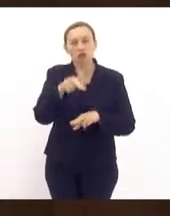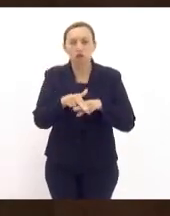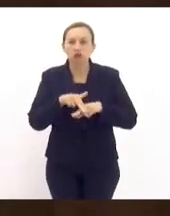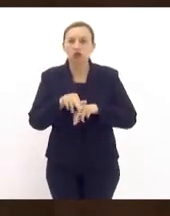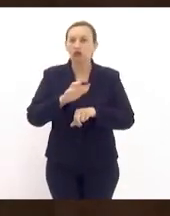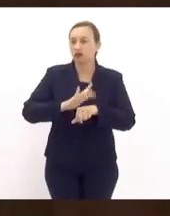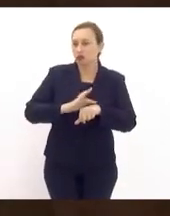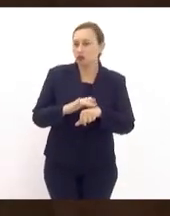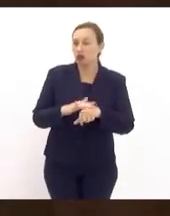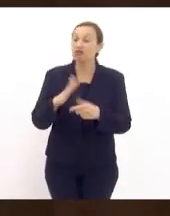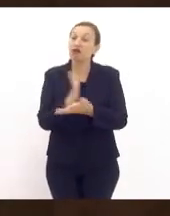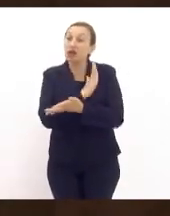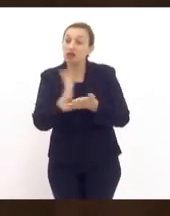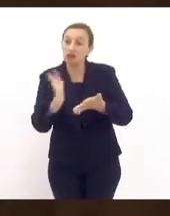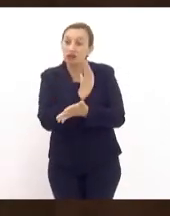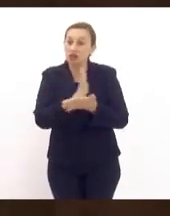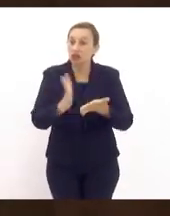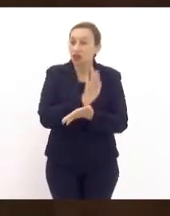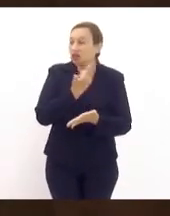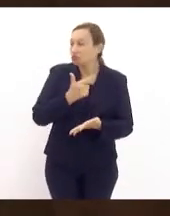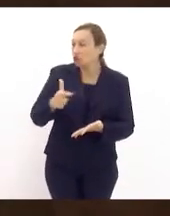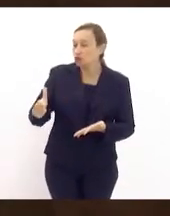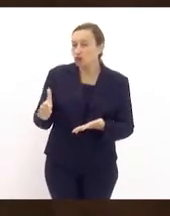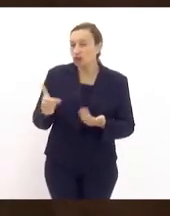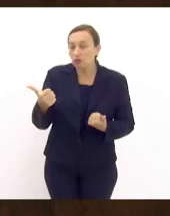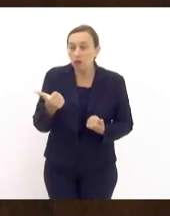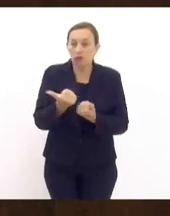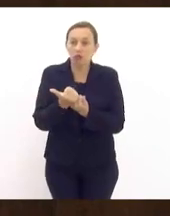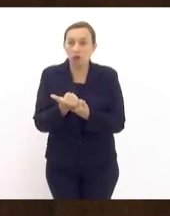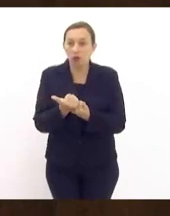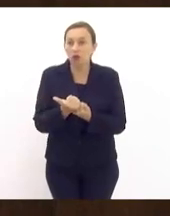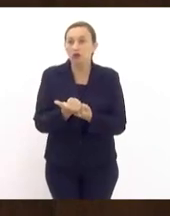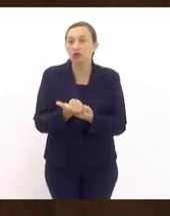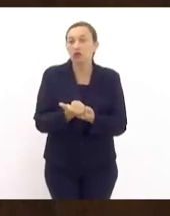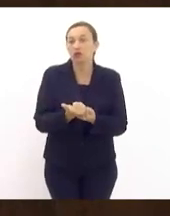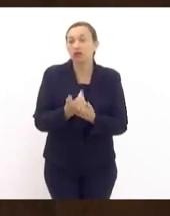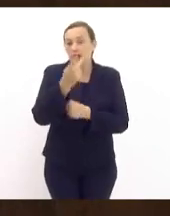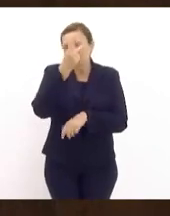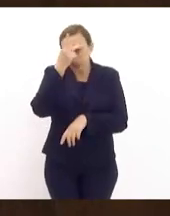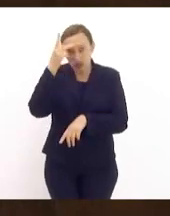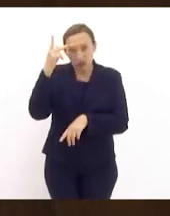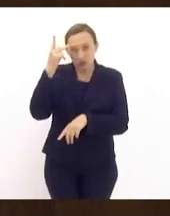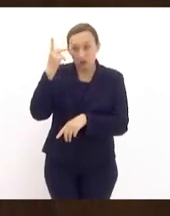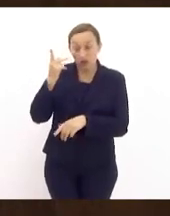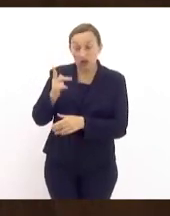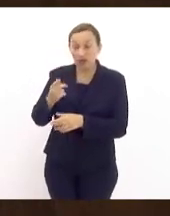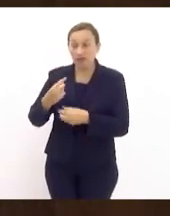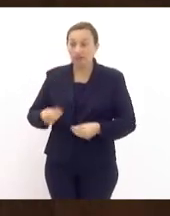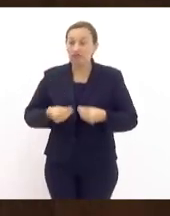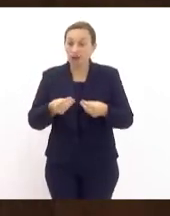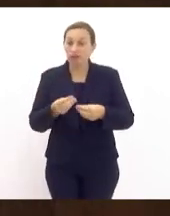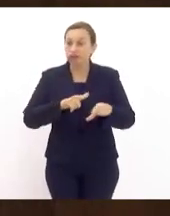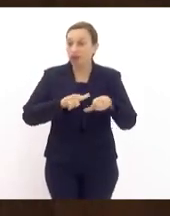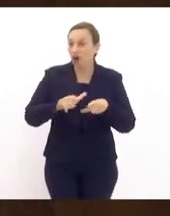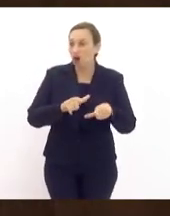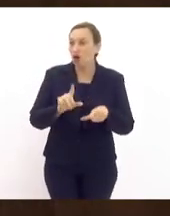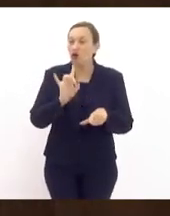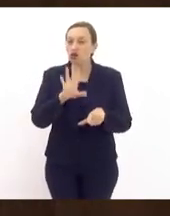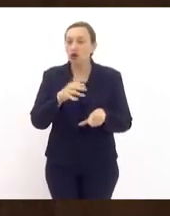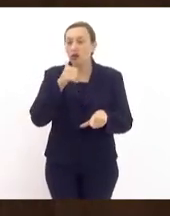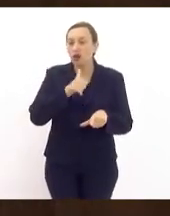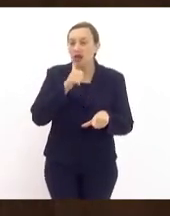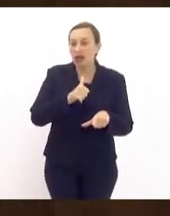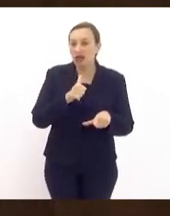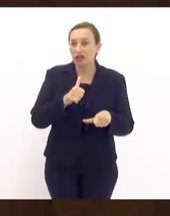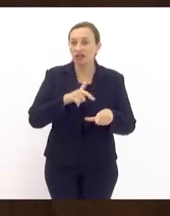doença e muitas vezes ela não tem a compreensão nem do empregador, nem se essa mulher está no, não só no mercado do